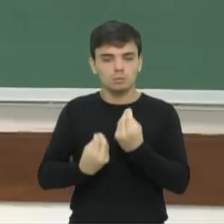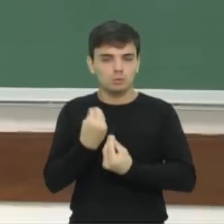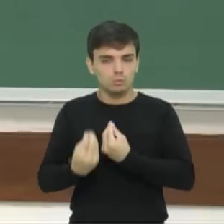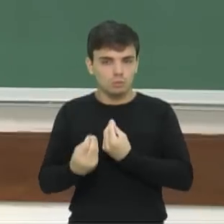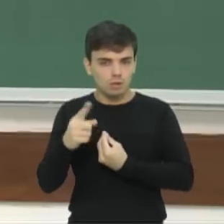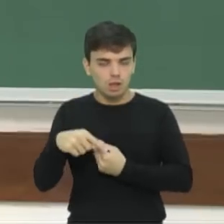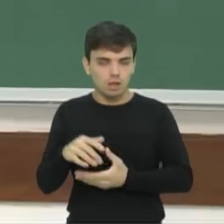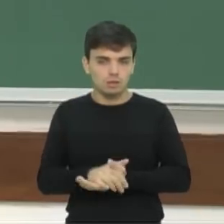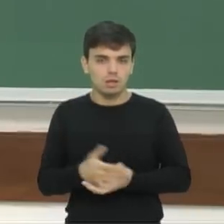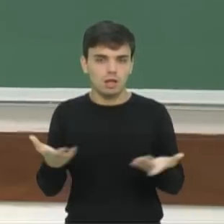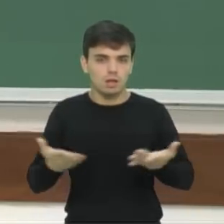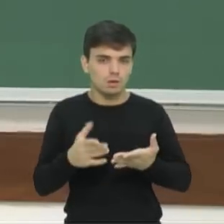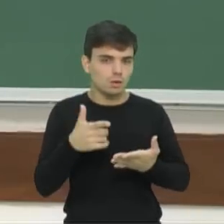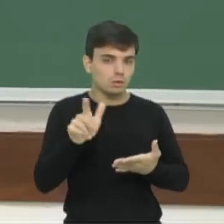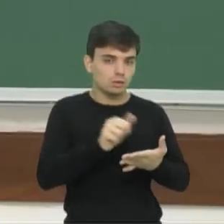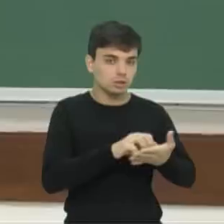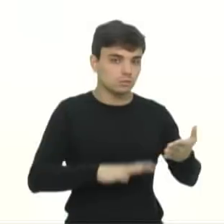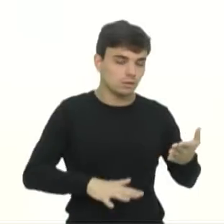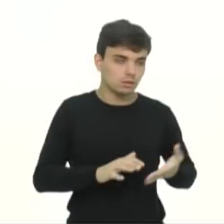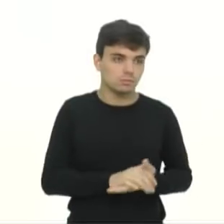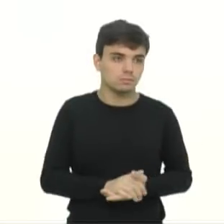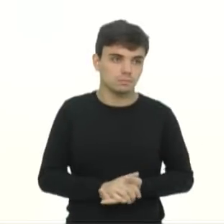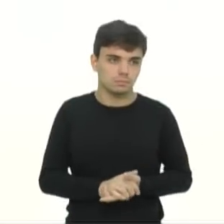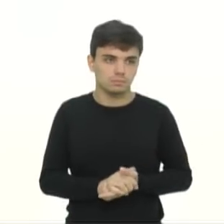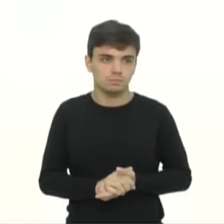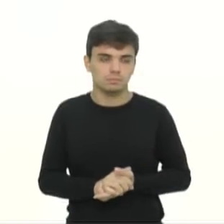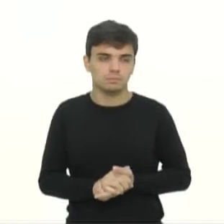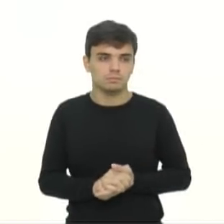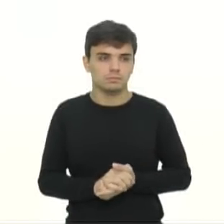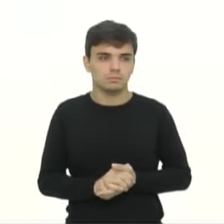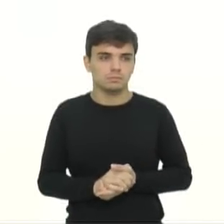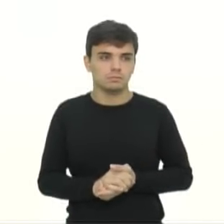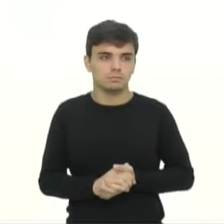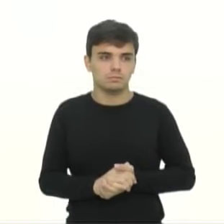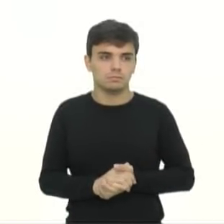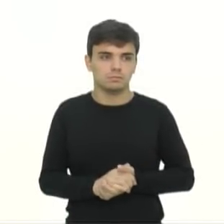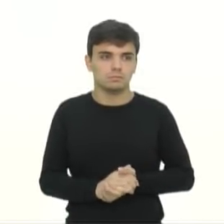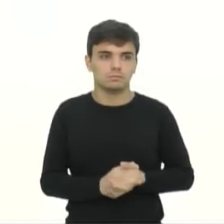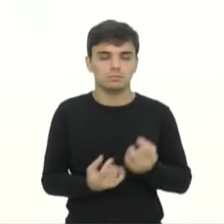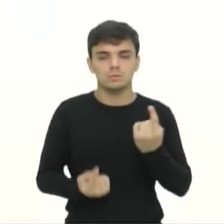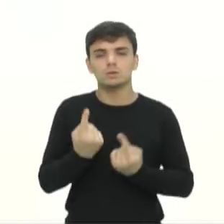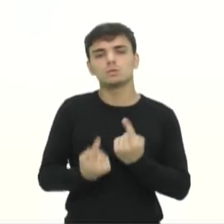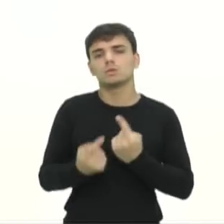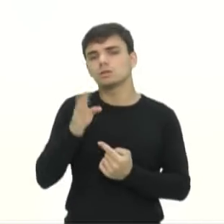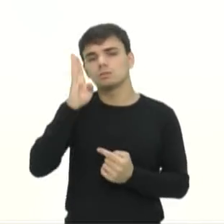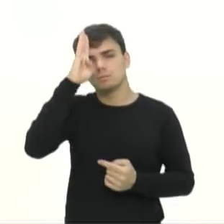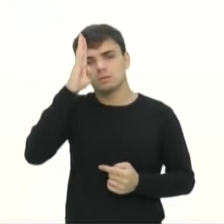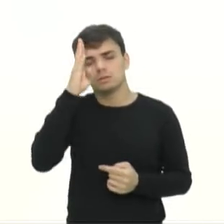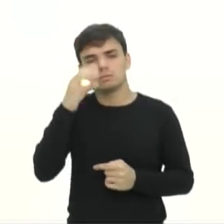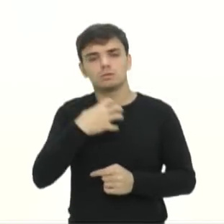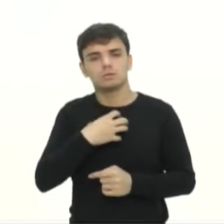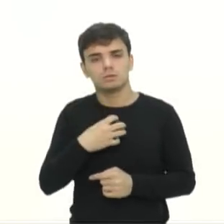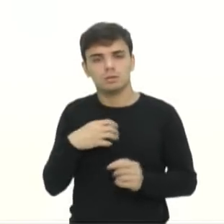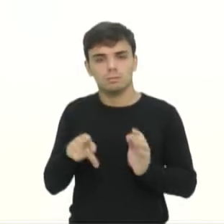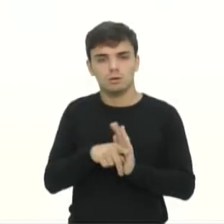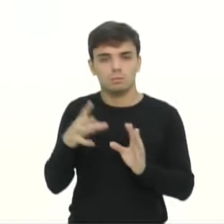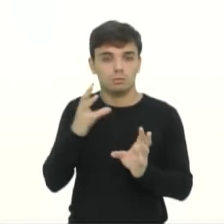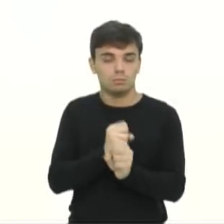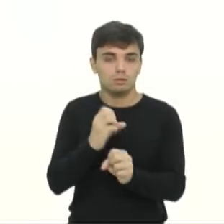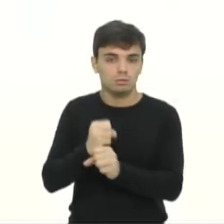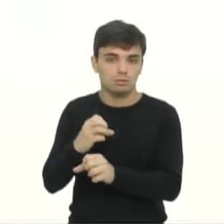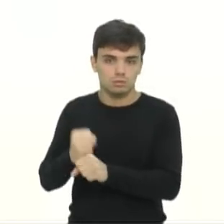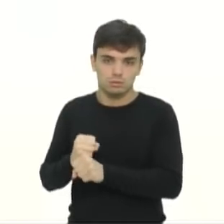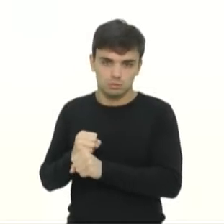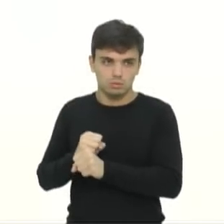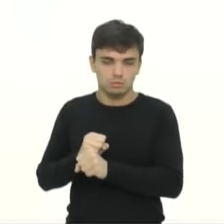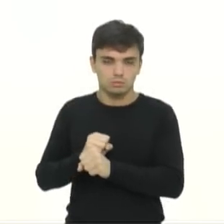dentro do judô. Temos mais um exercício que fala o quê? Terceiro exercício, né? Quais são as principais formas de pontuação no